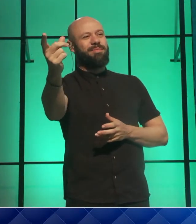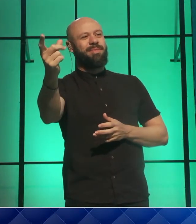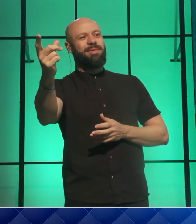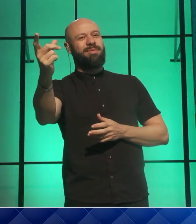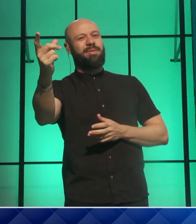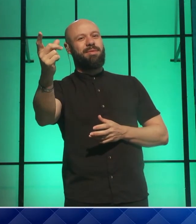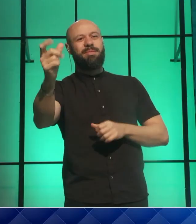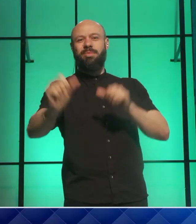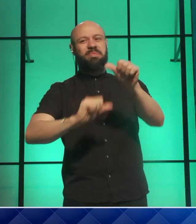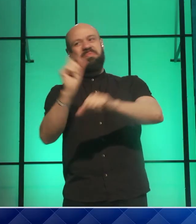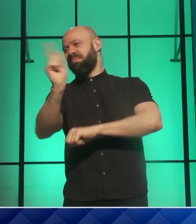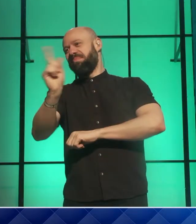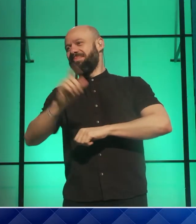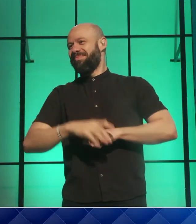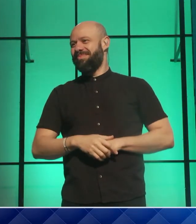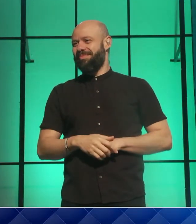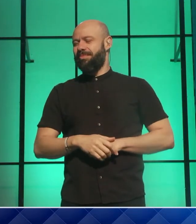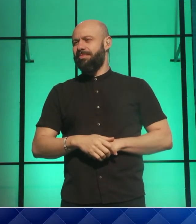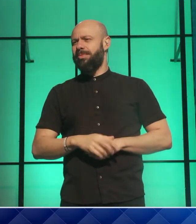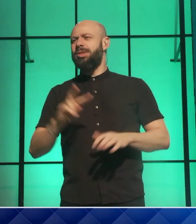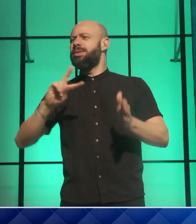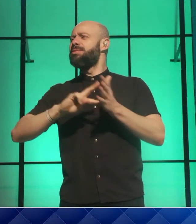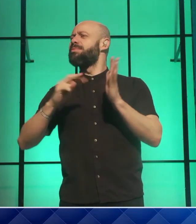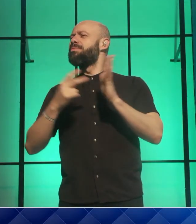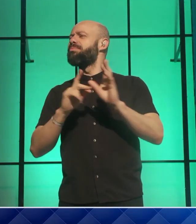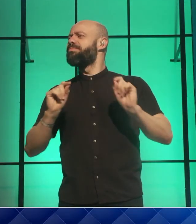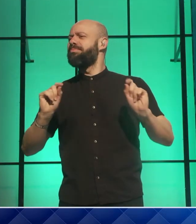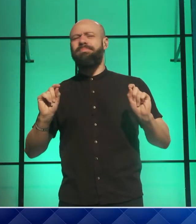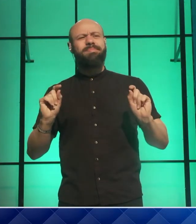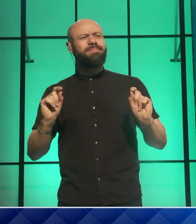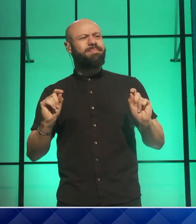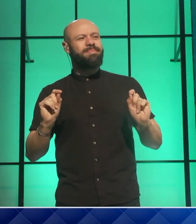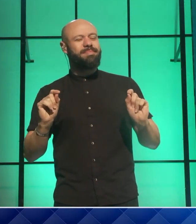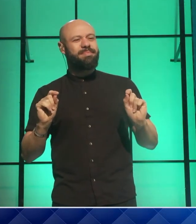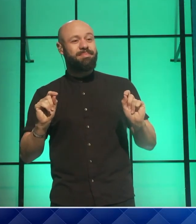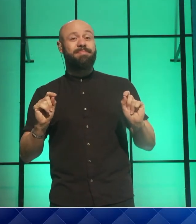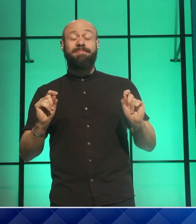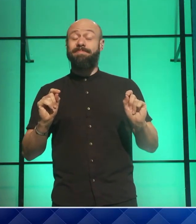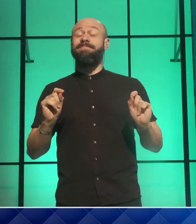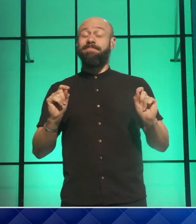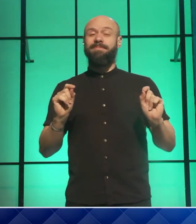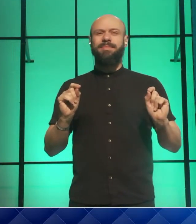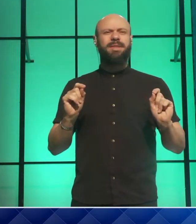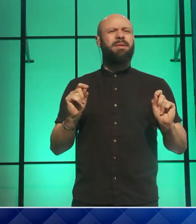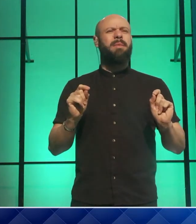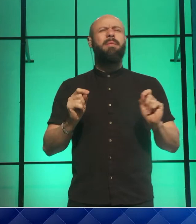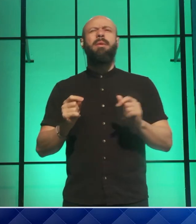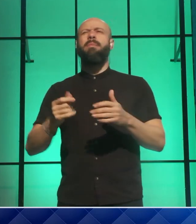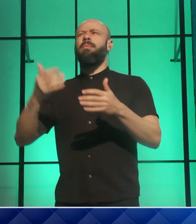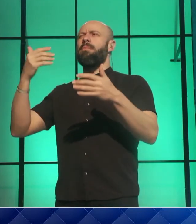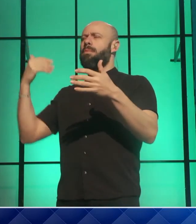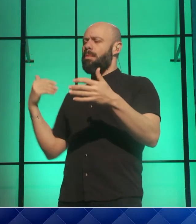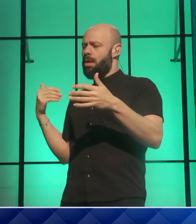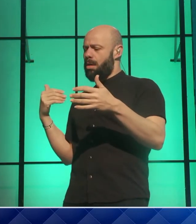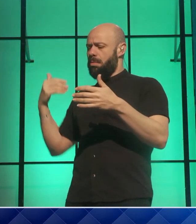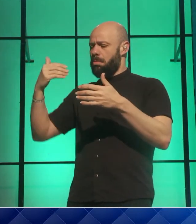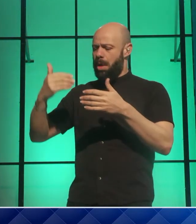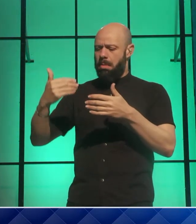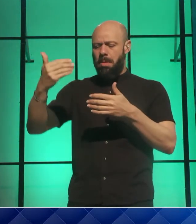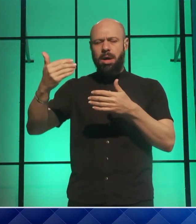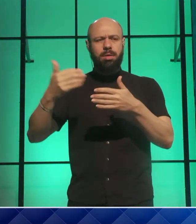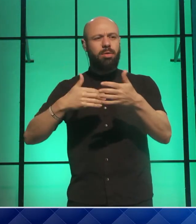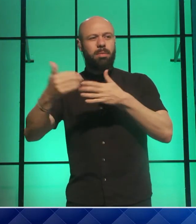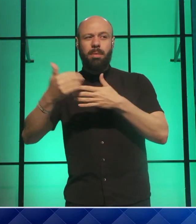sempre. O que isso significa? Significa que nunca houve um tempo que o nosso Deus não